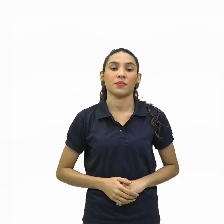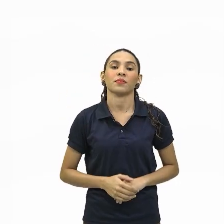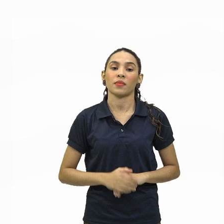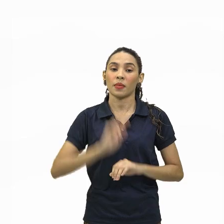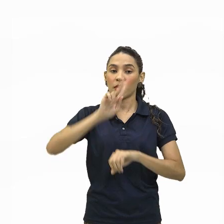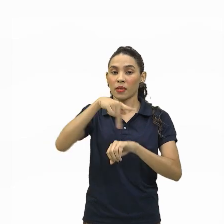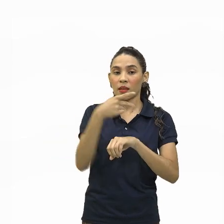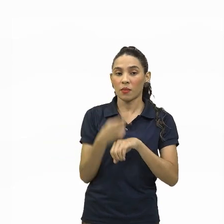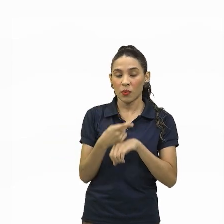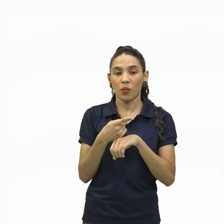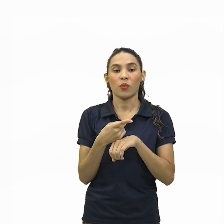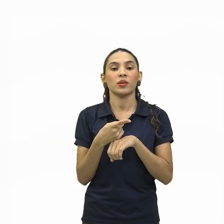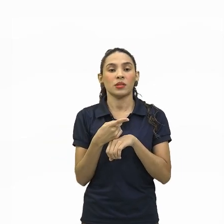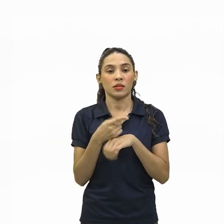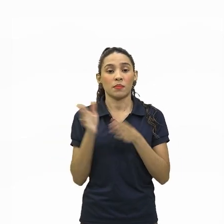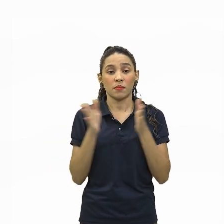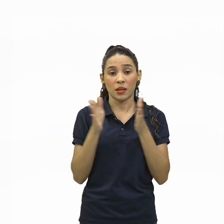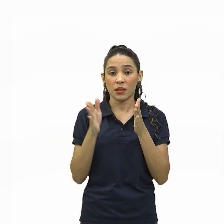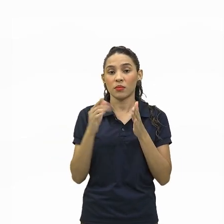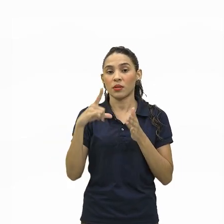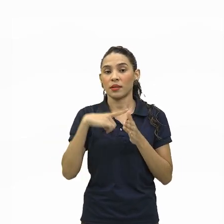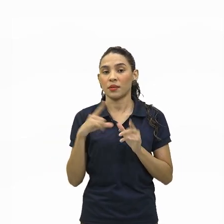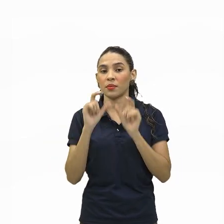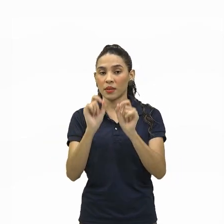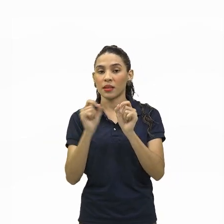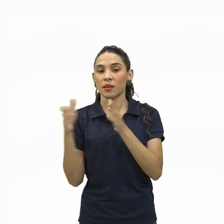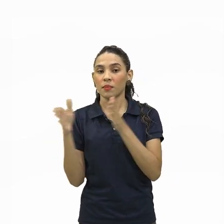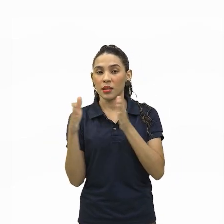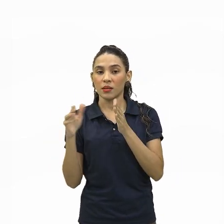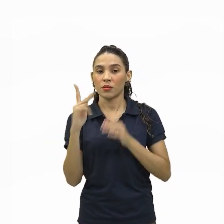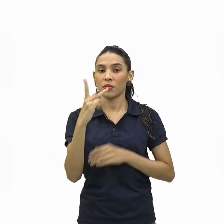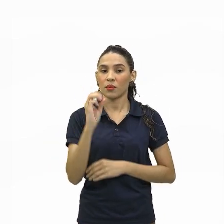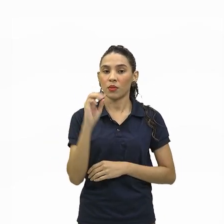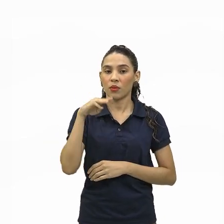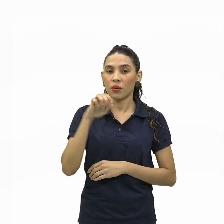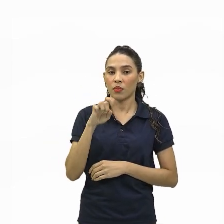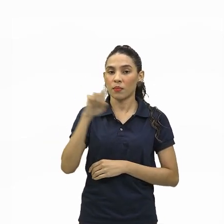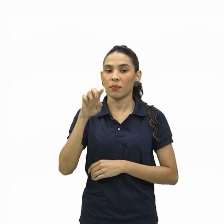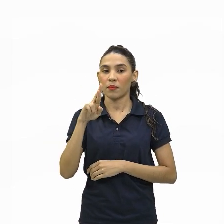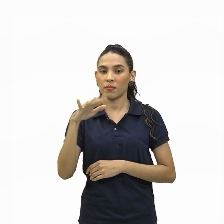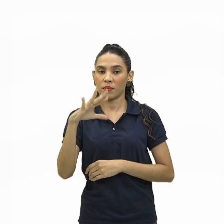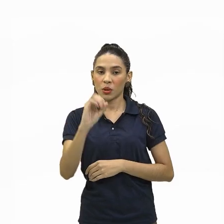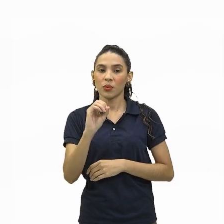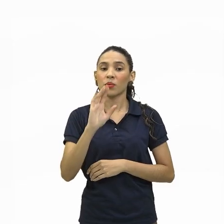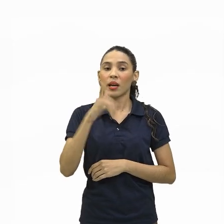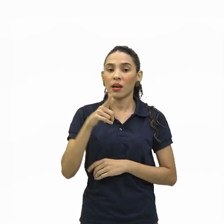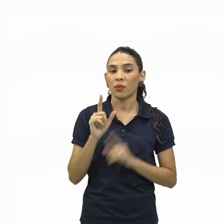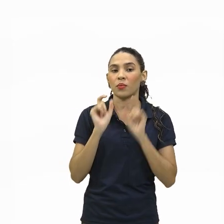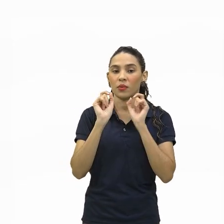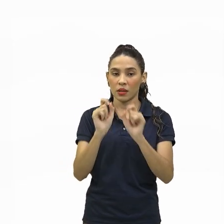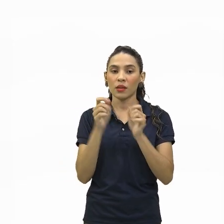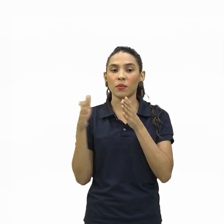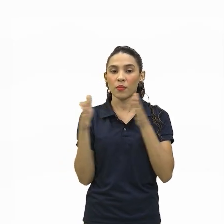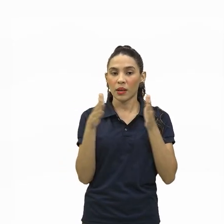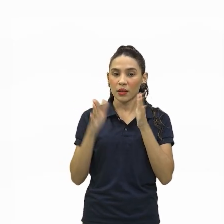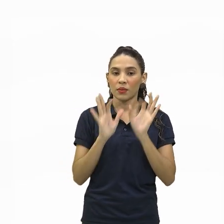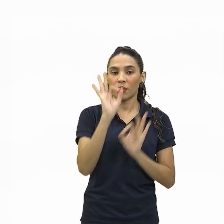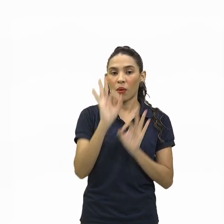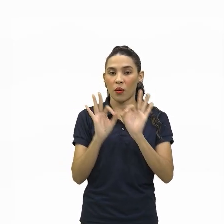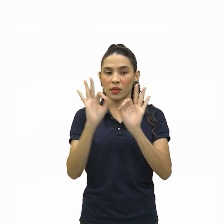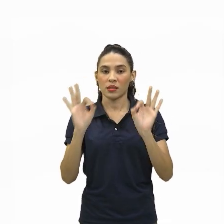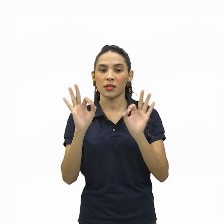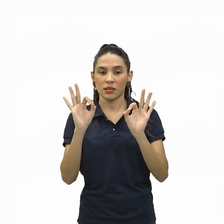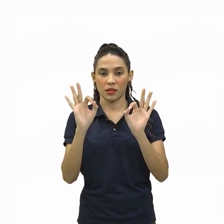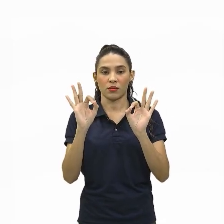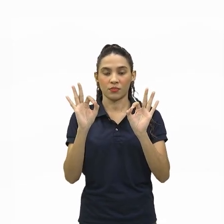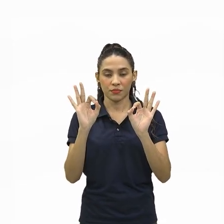Após o período pré-homérico, nós temos o período homérico, tá? Que já é um período de